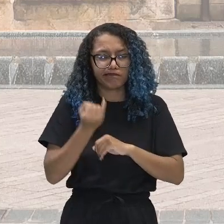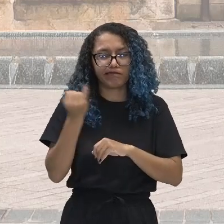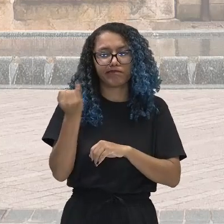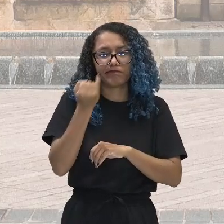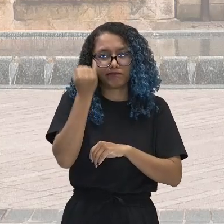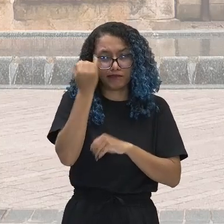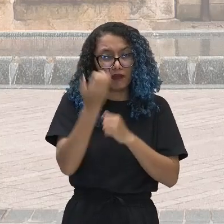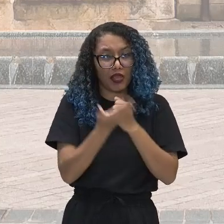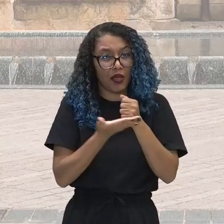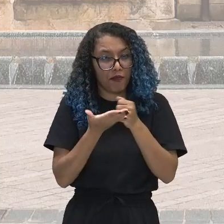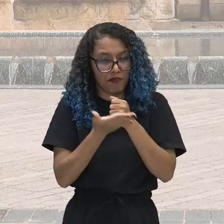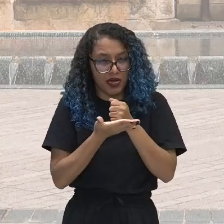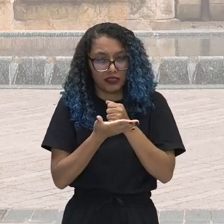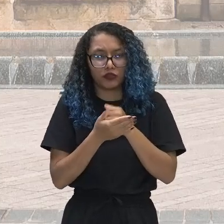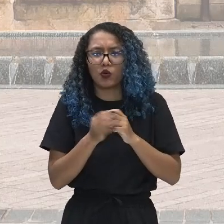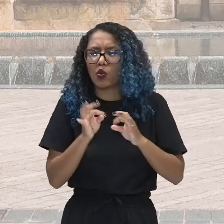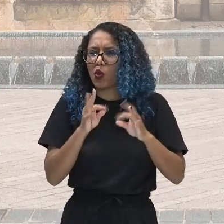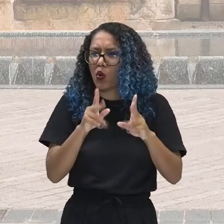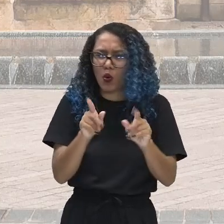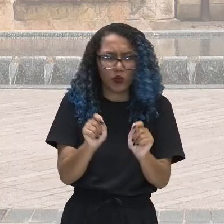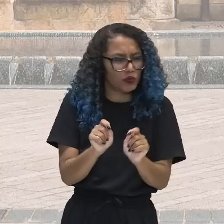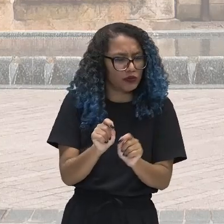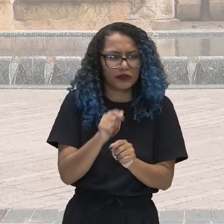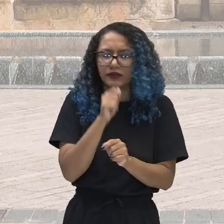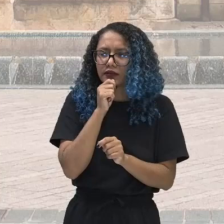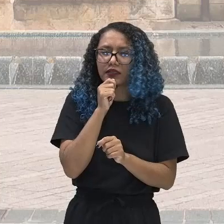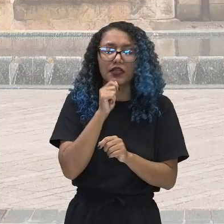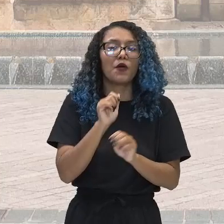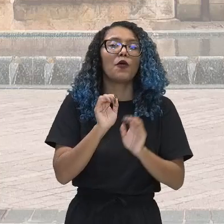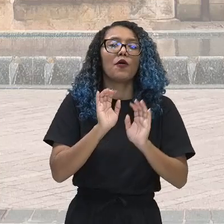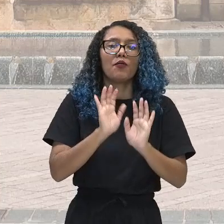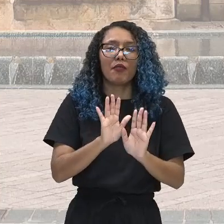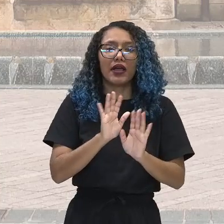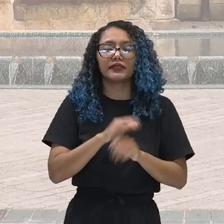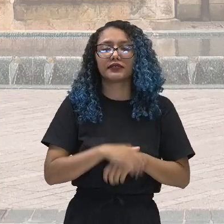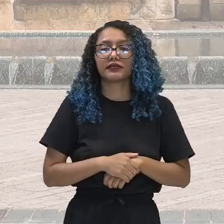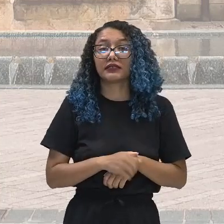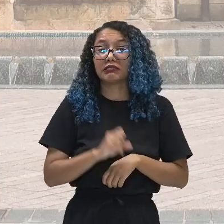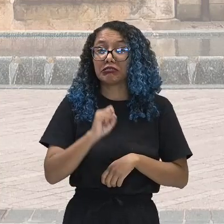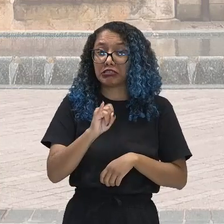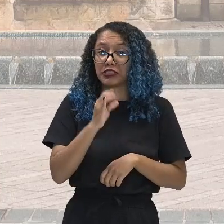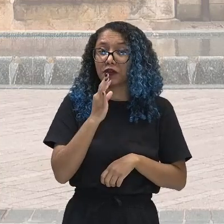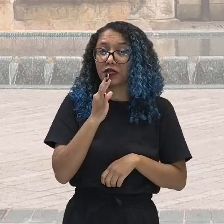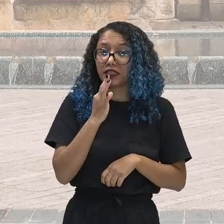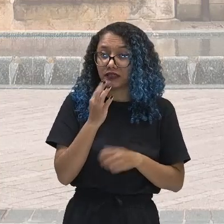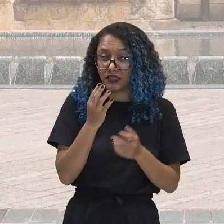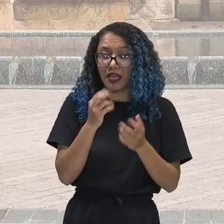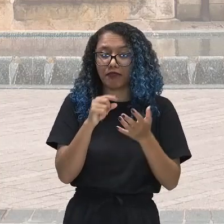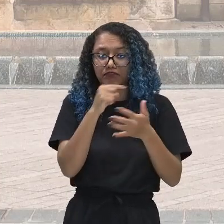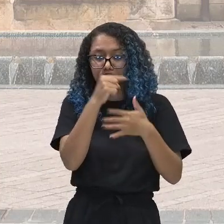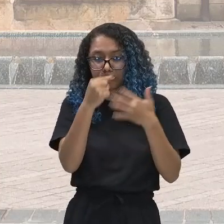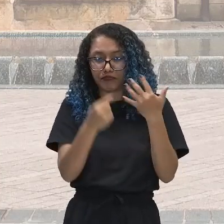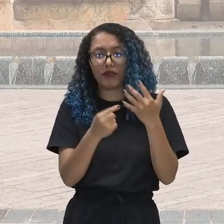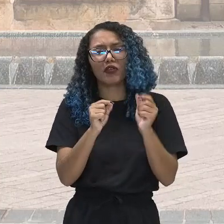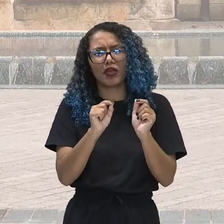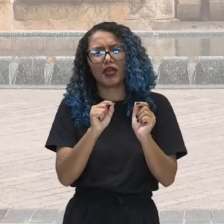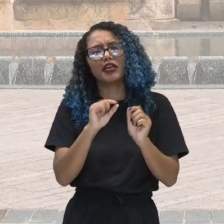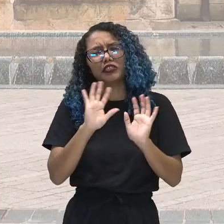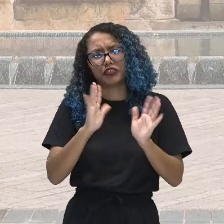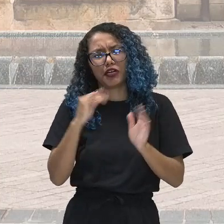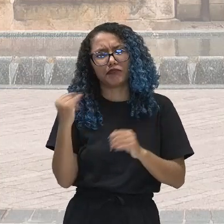fundamentais. Não serão todos, mas eles já são um ponto muito importante para você dar início ao